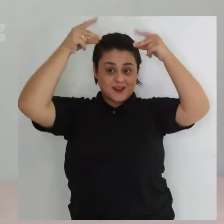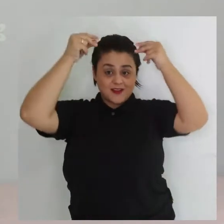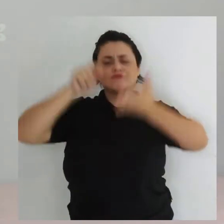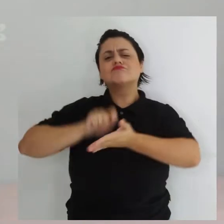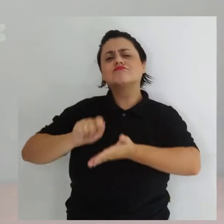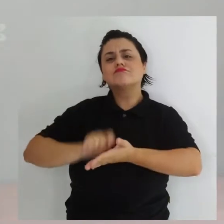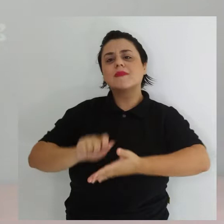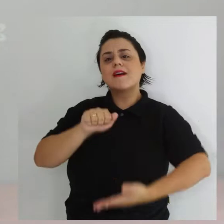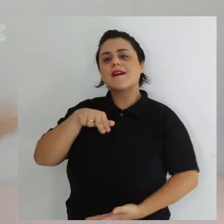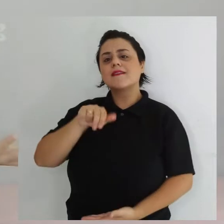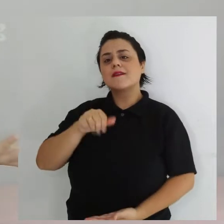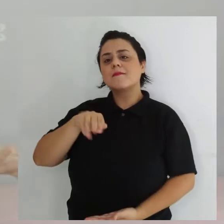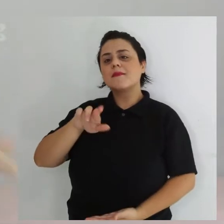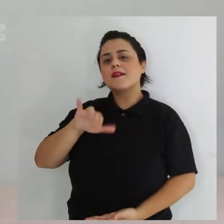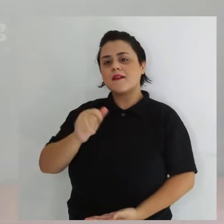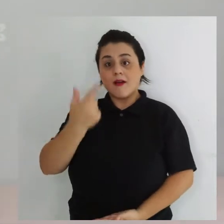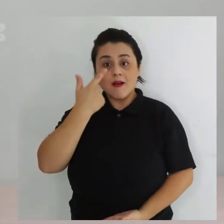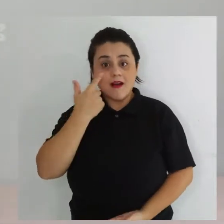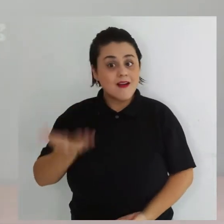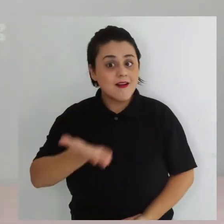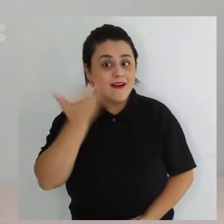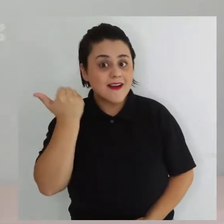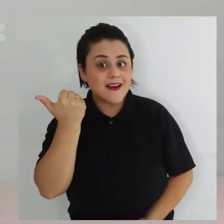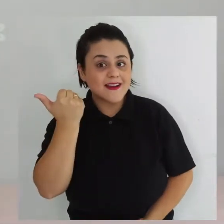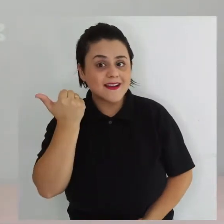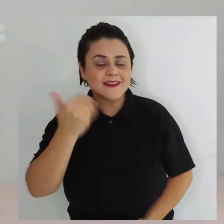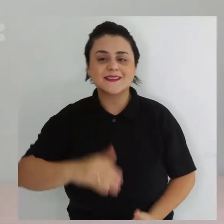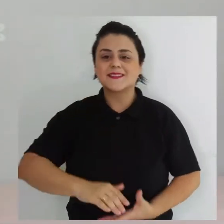Ana Maria Machado. Vamos lá? Então bora!